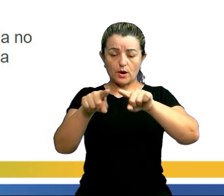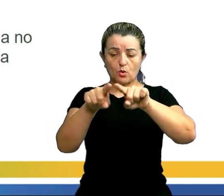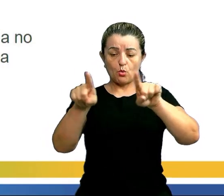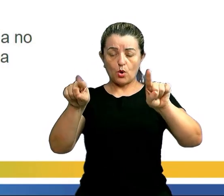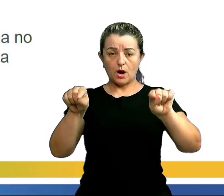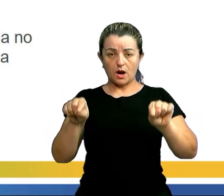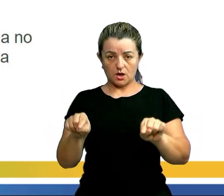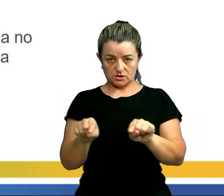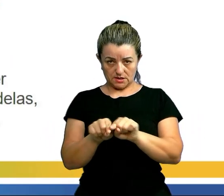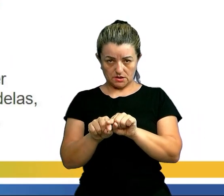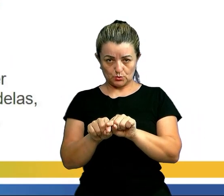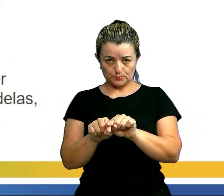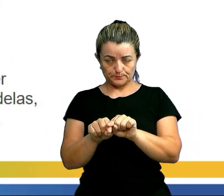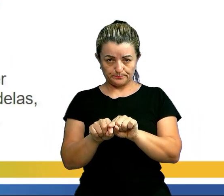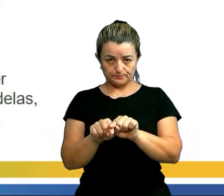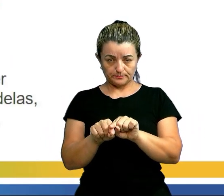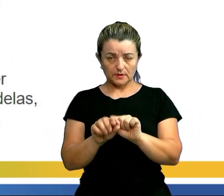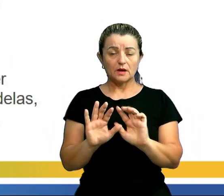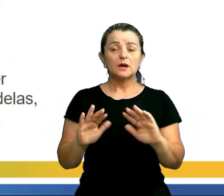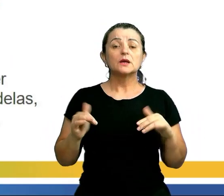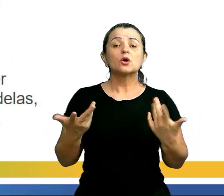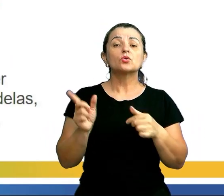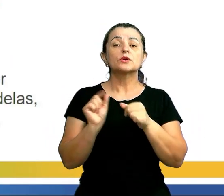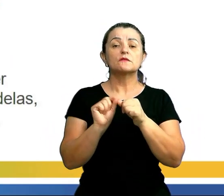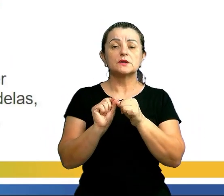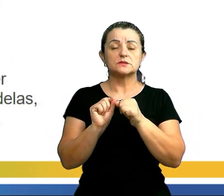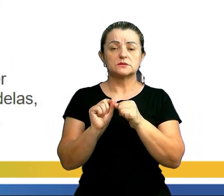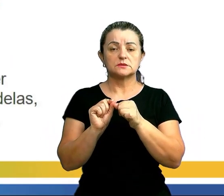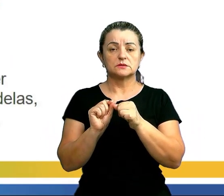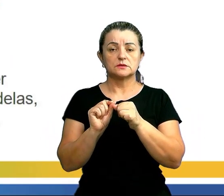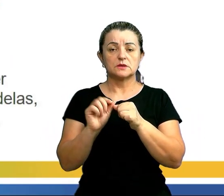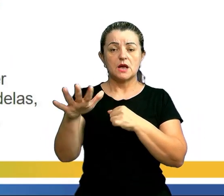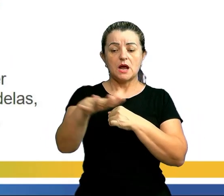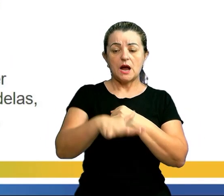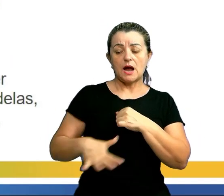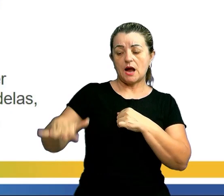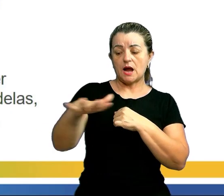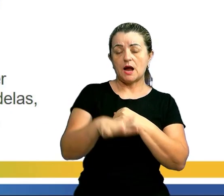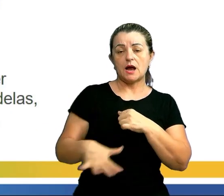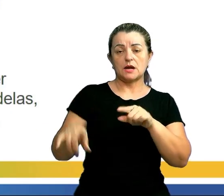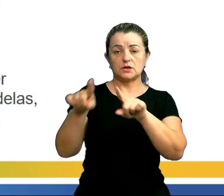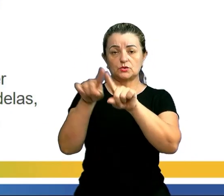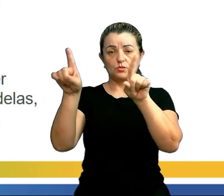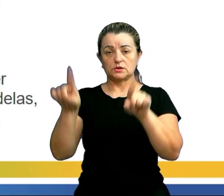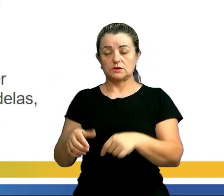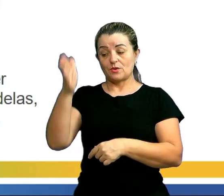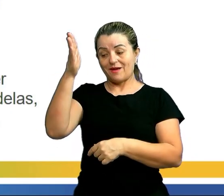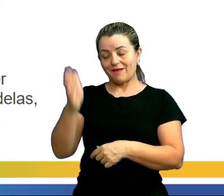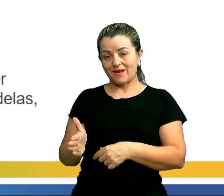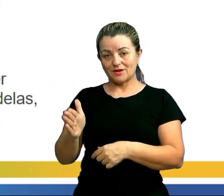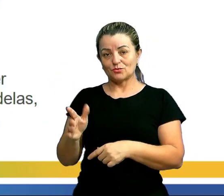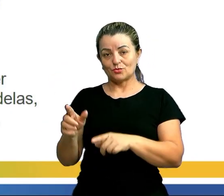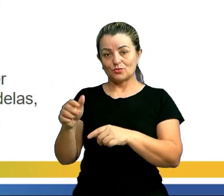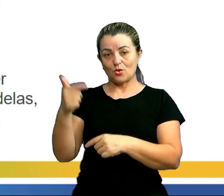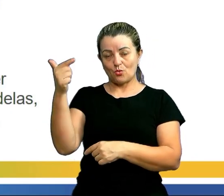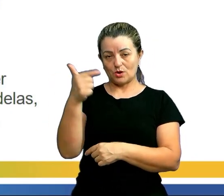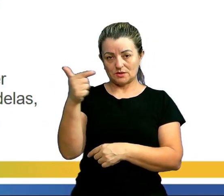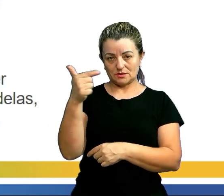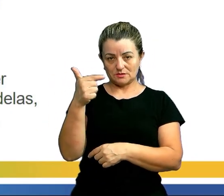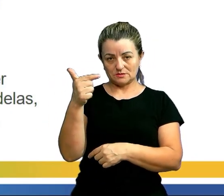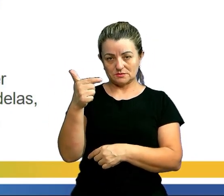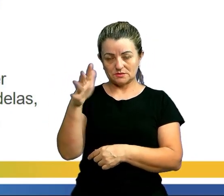o formato da figura plana. E agora o que a gente faz? A área do quadrado é lado ao quadrado. A área é dada